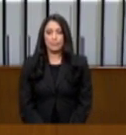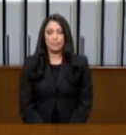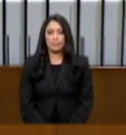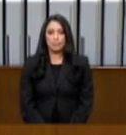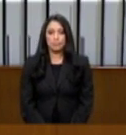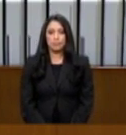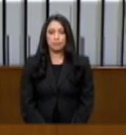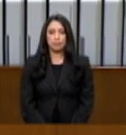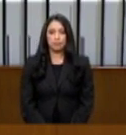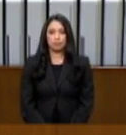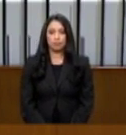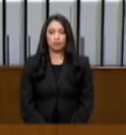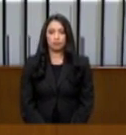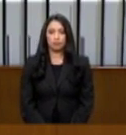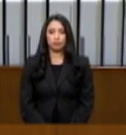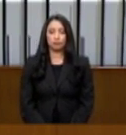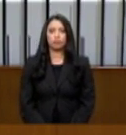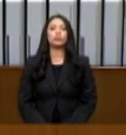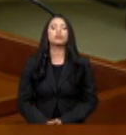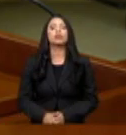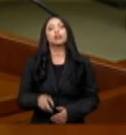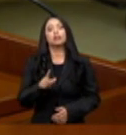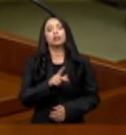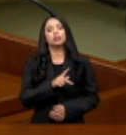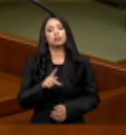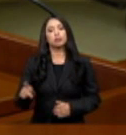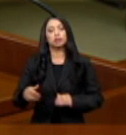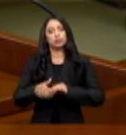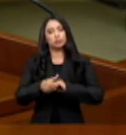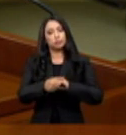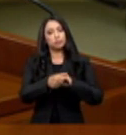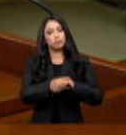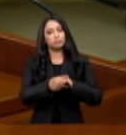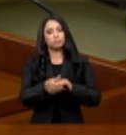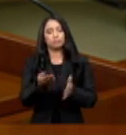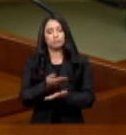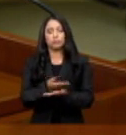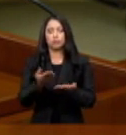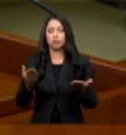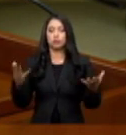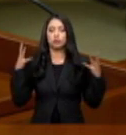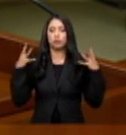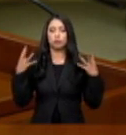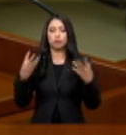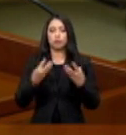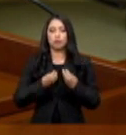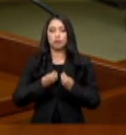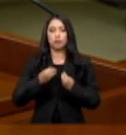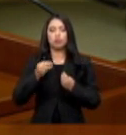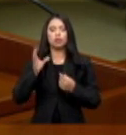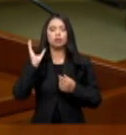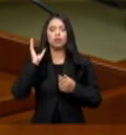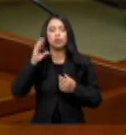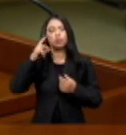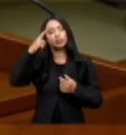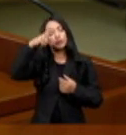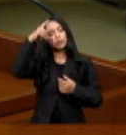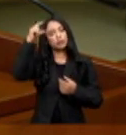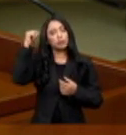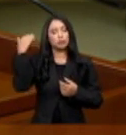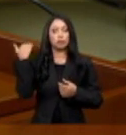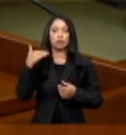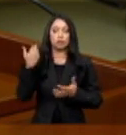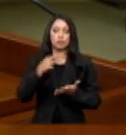Senhor presidente, gostaria de saudá-lo, gostaria de saudar os demais ministros, ministra Rosa Weber, ministra relatora Carmen Lúcia,